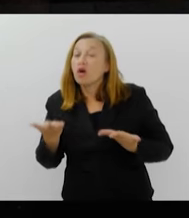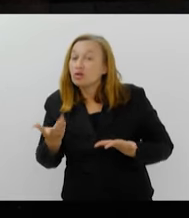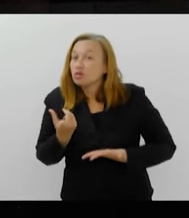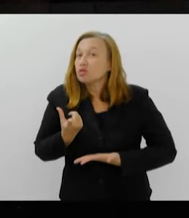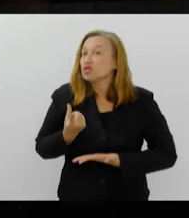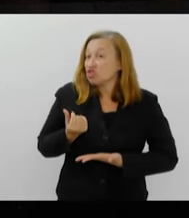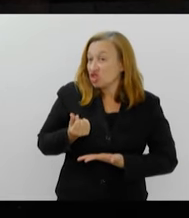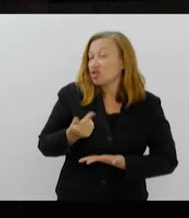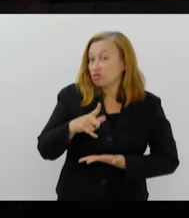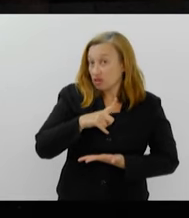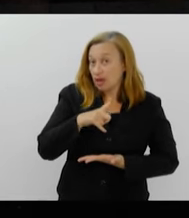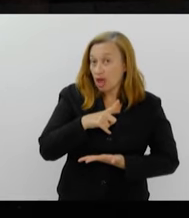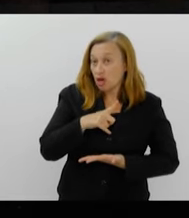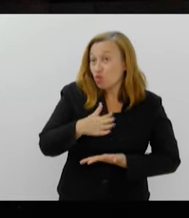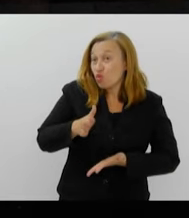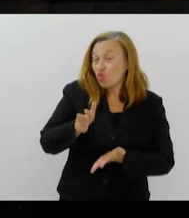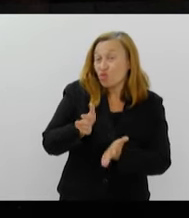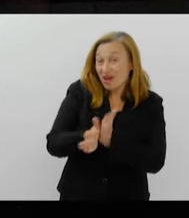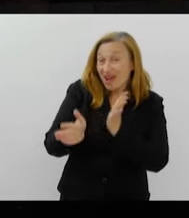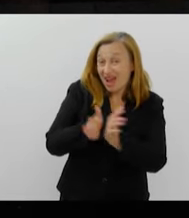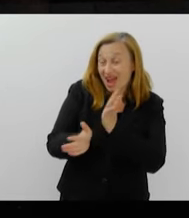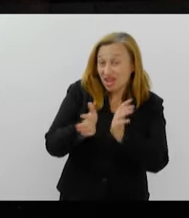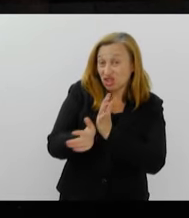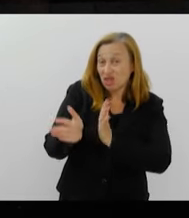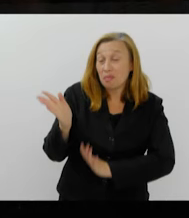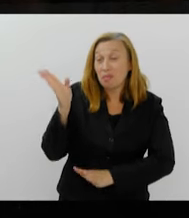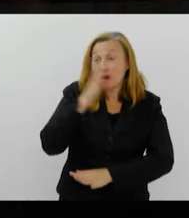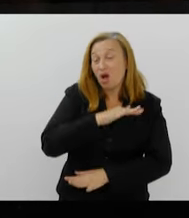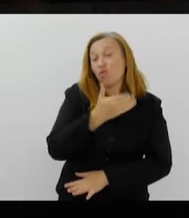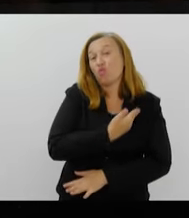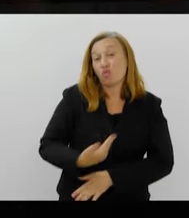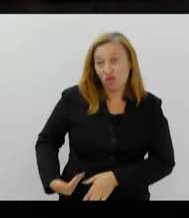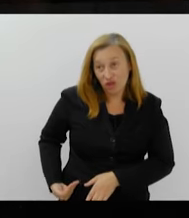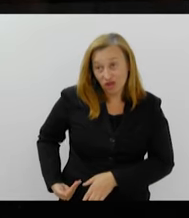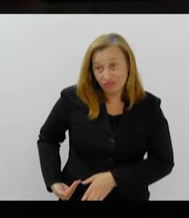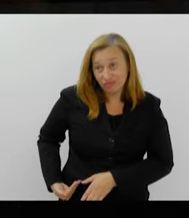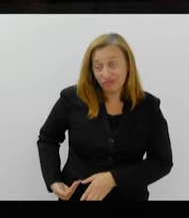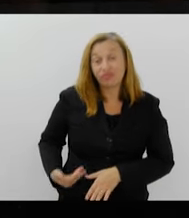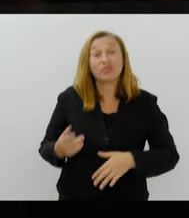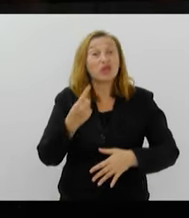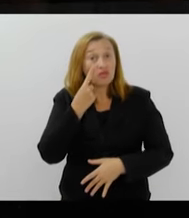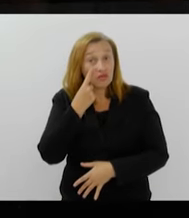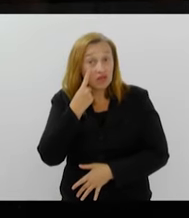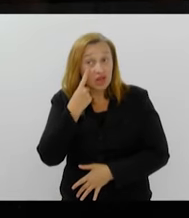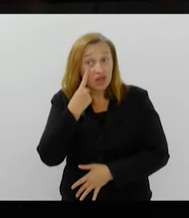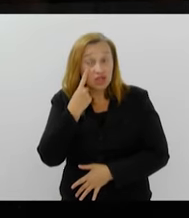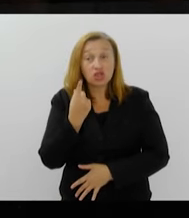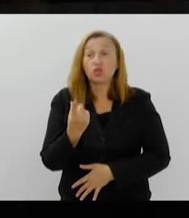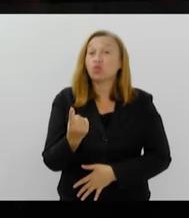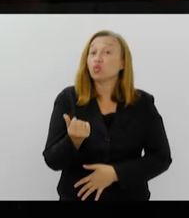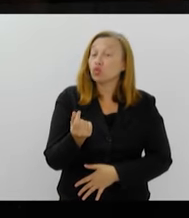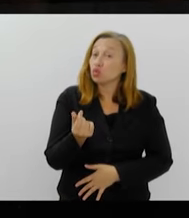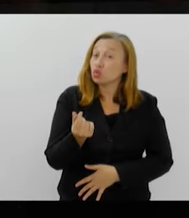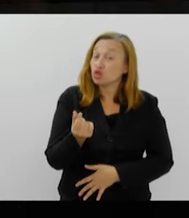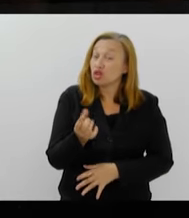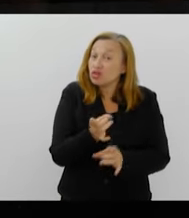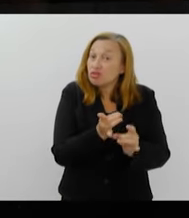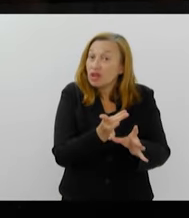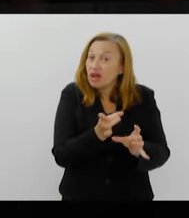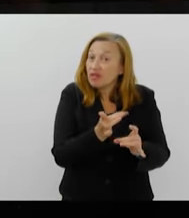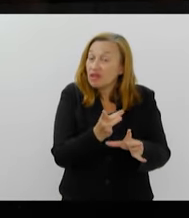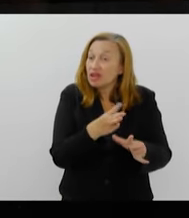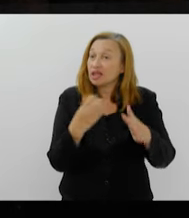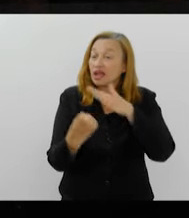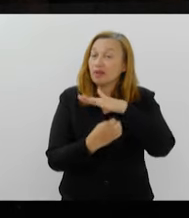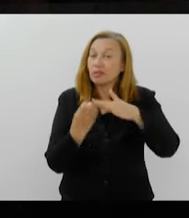mal. Vide os recursos oriundos da SEDAI. Cadê os investimentos estruturantes